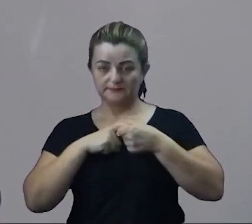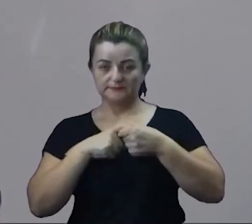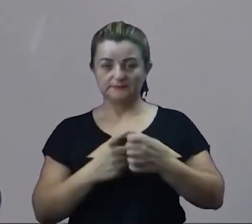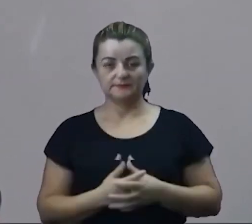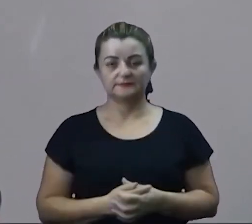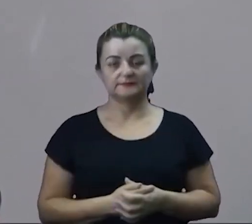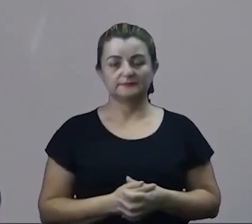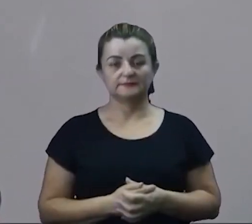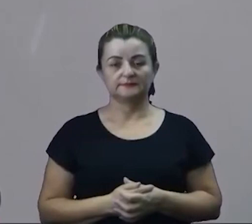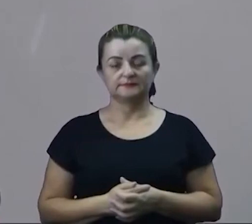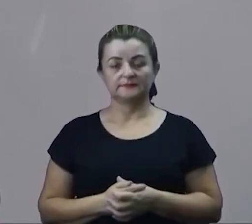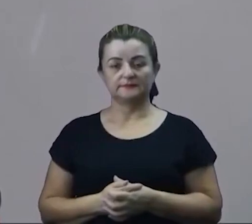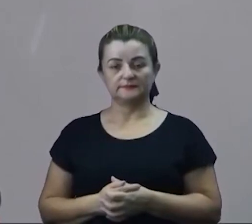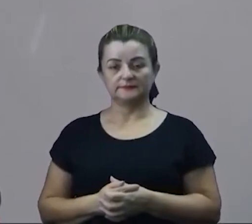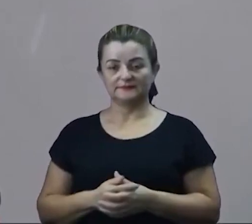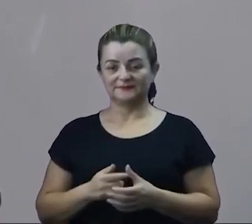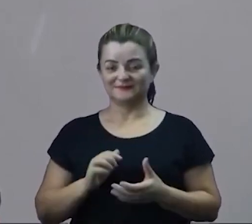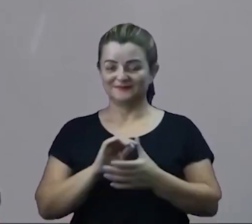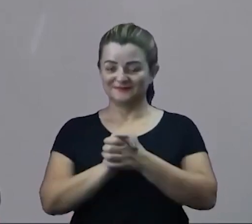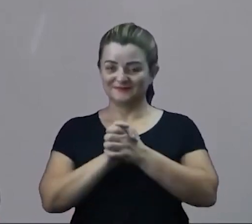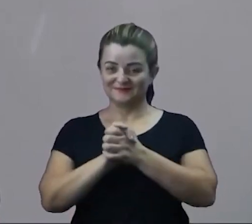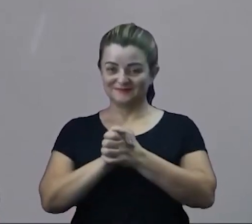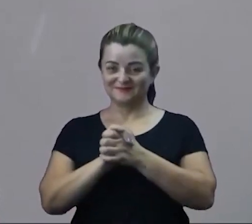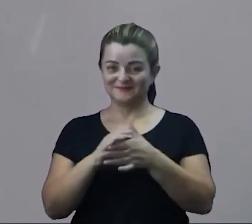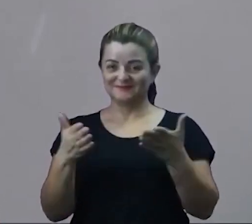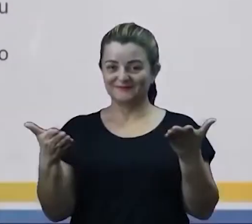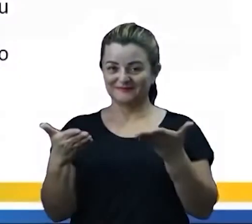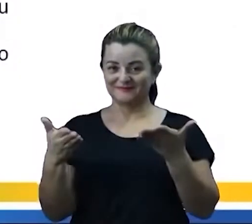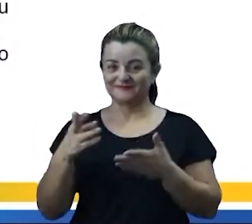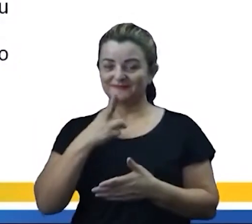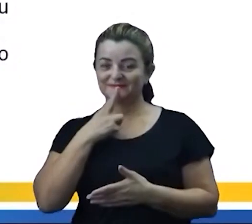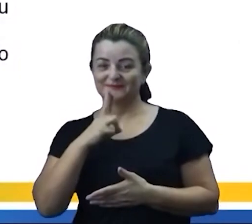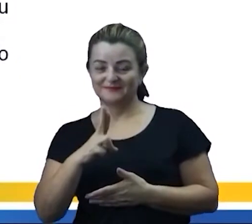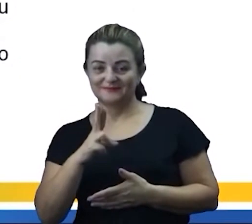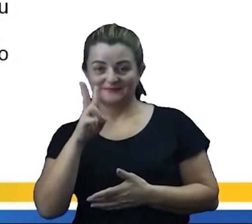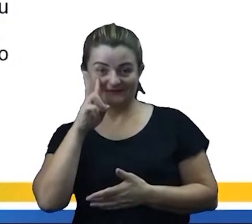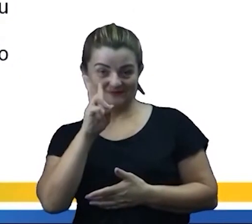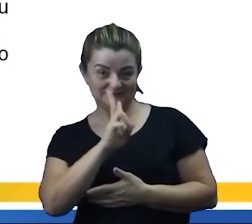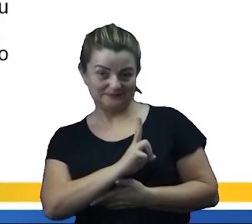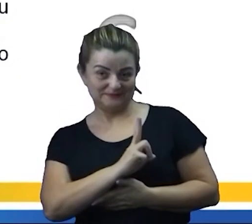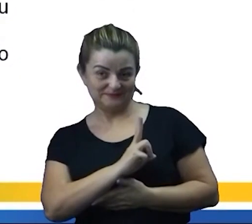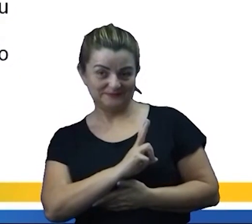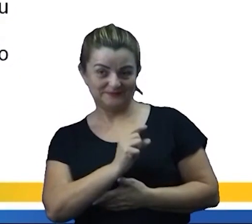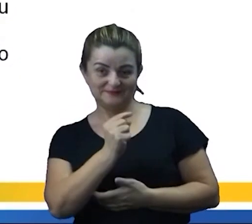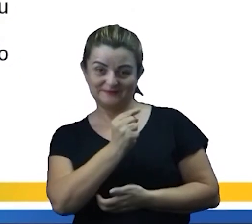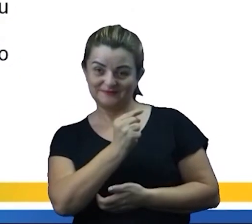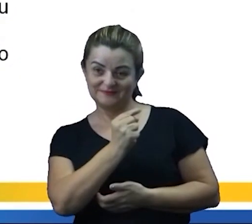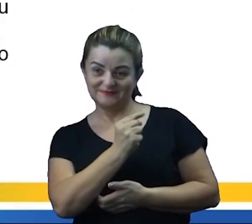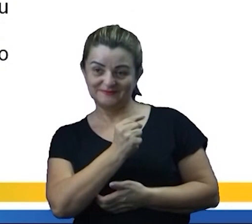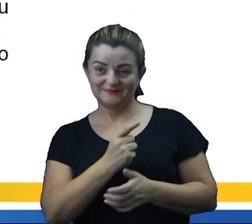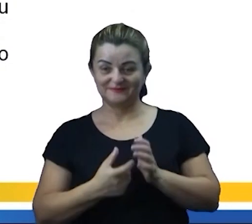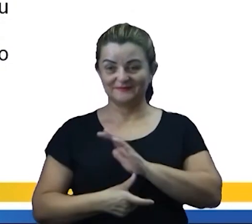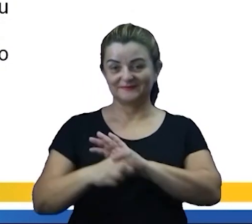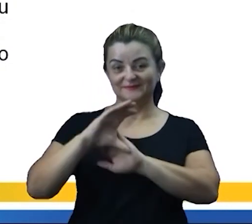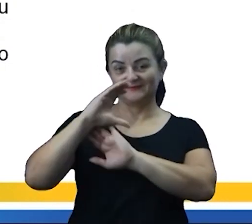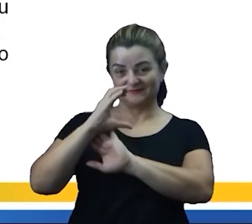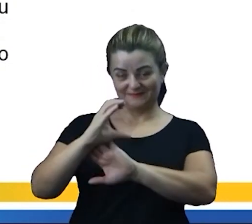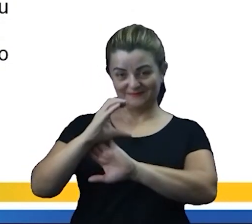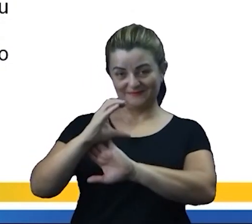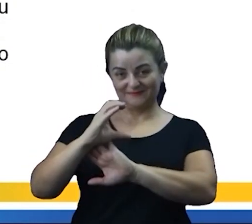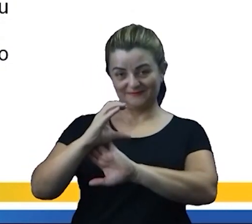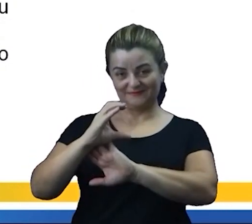ver a resposta. Pausou? Parabéns! Vamos ver a resposta, então? Olha só, e o nosso gabarito é